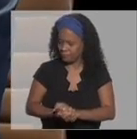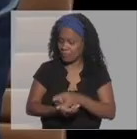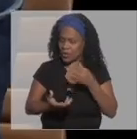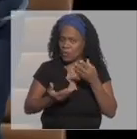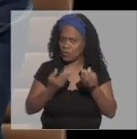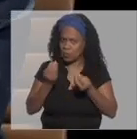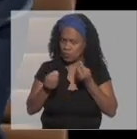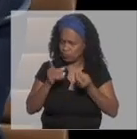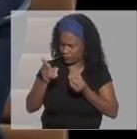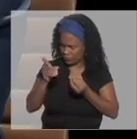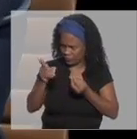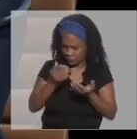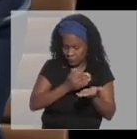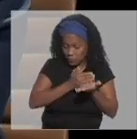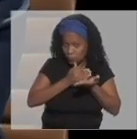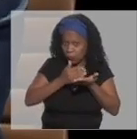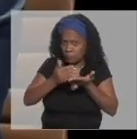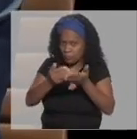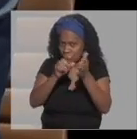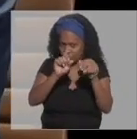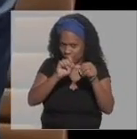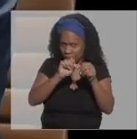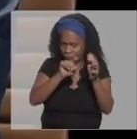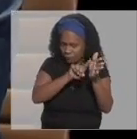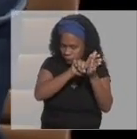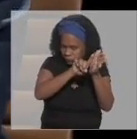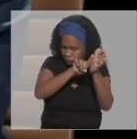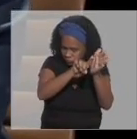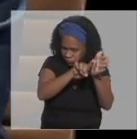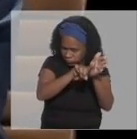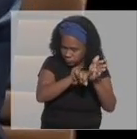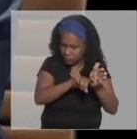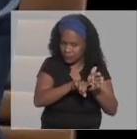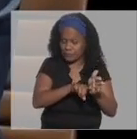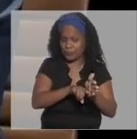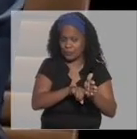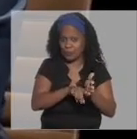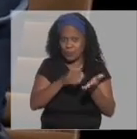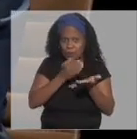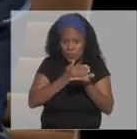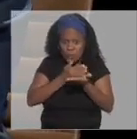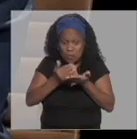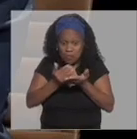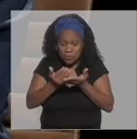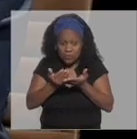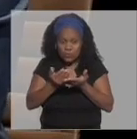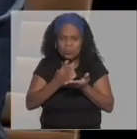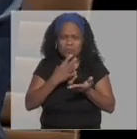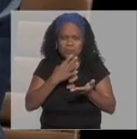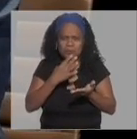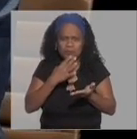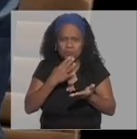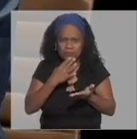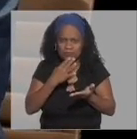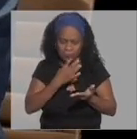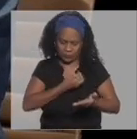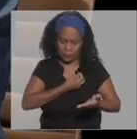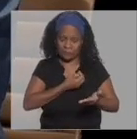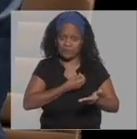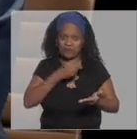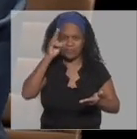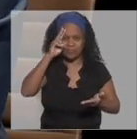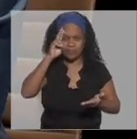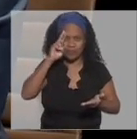quando você começou essa pesquisa que você começou a entrar nesse universo 2